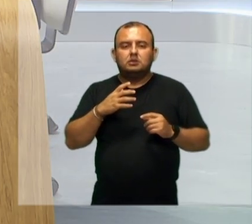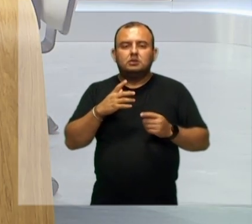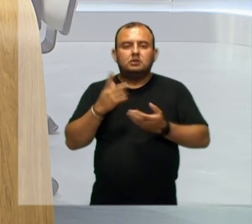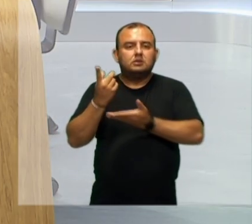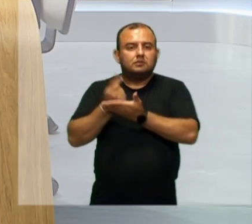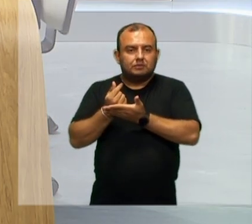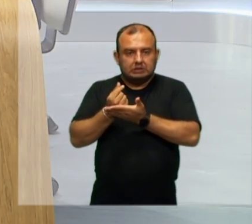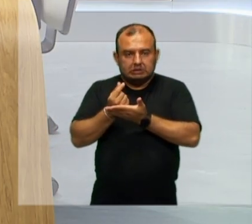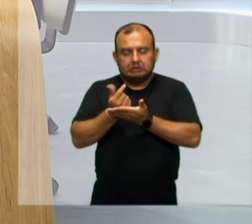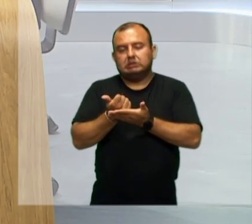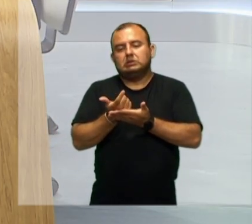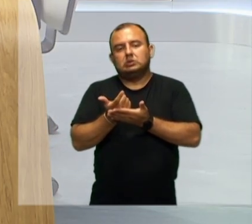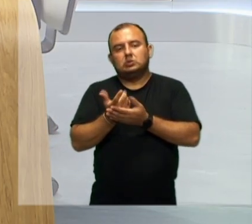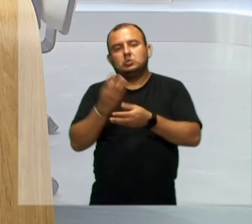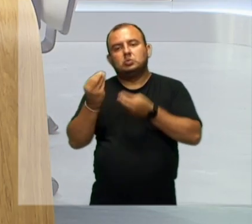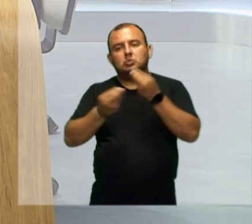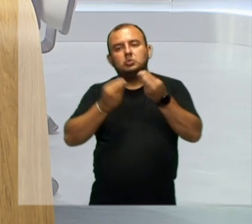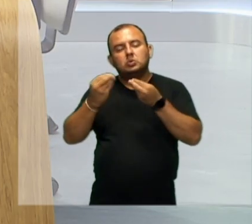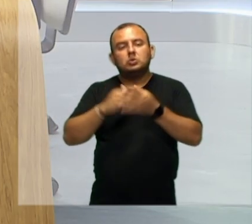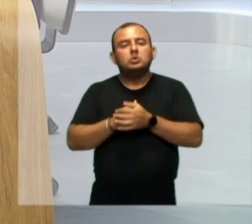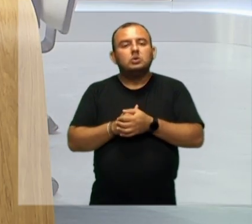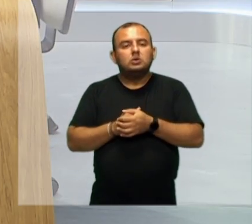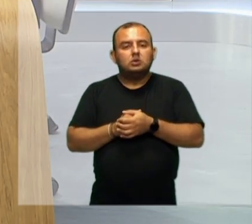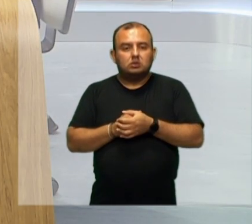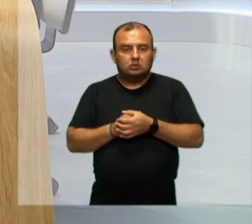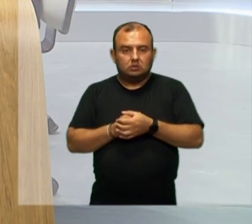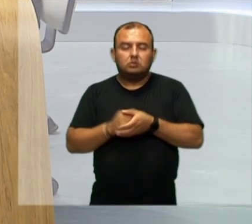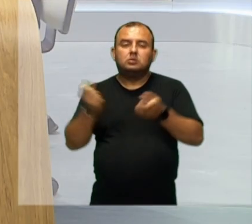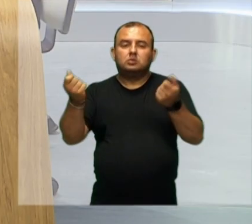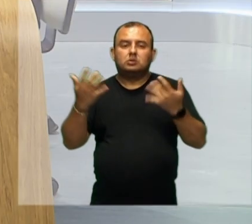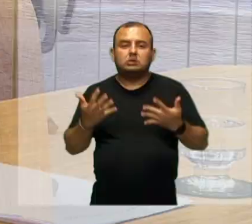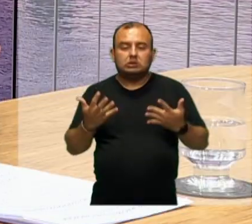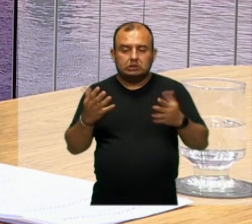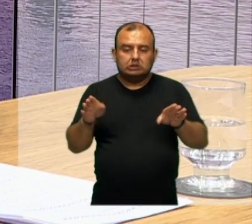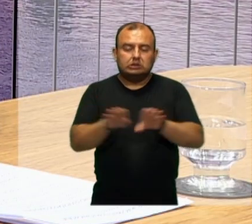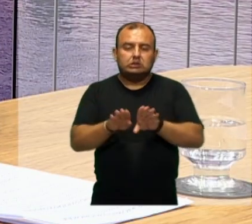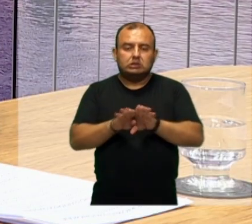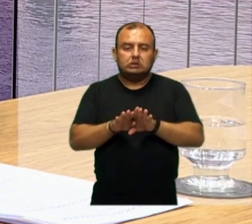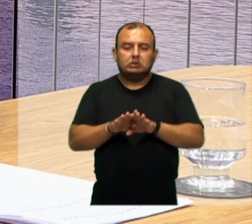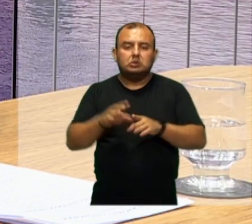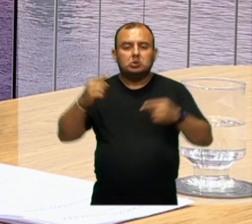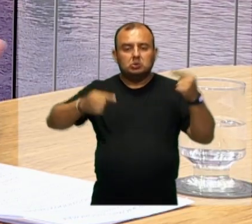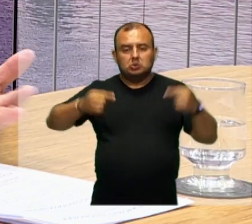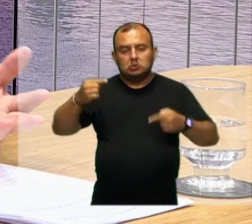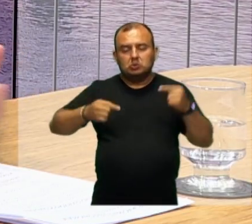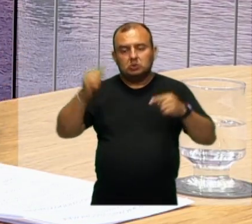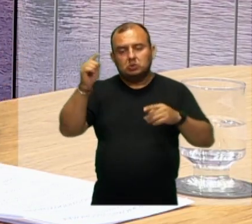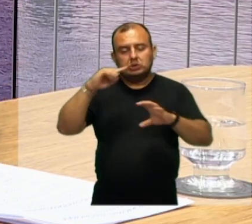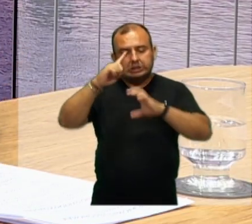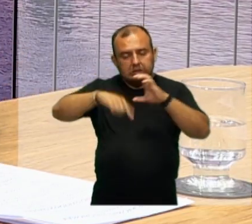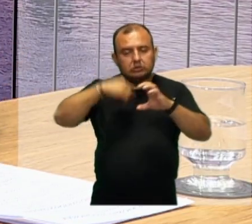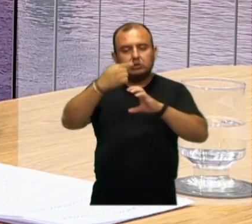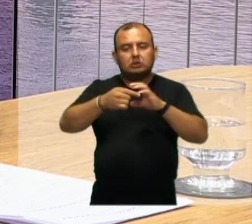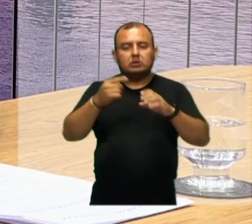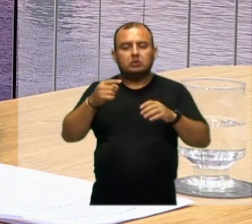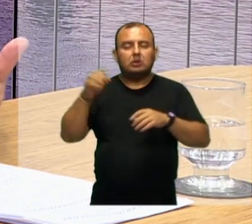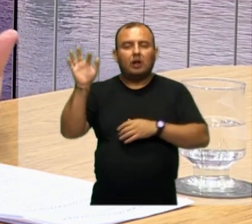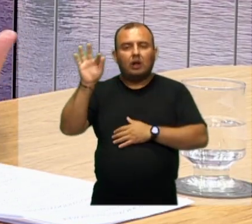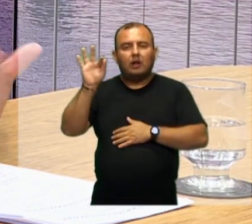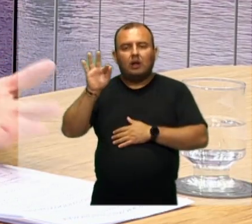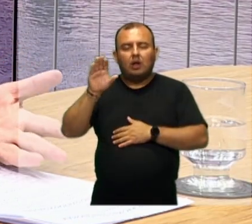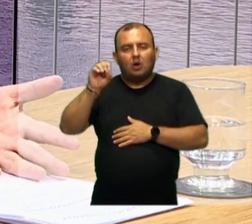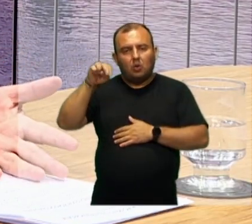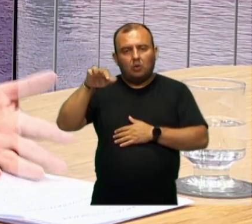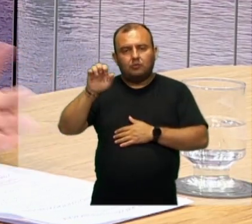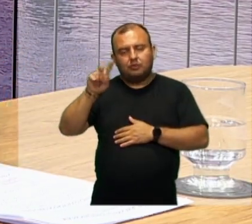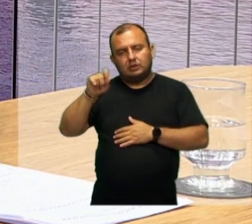financiamento, digamos assim, né? Porque tu até nos falava que quando é competição internacional, é a confederação